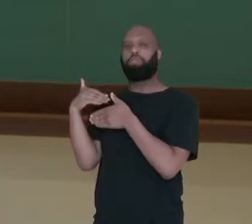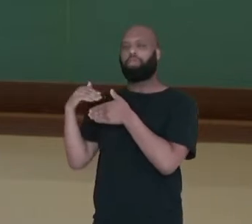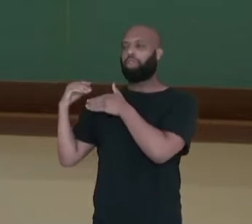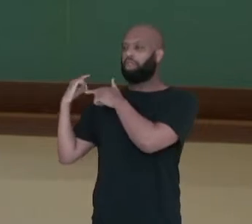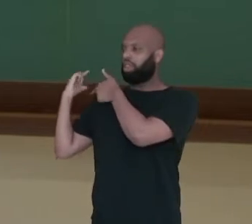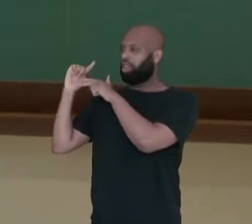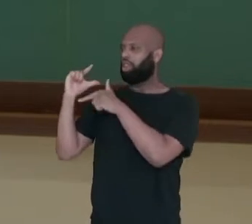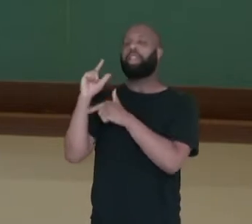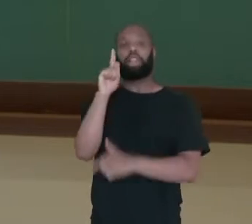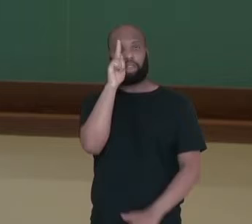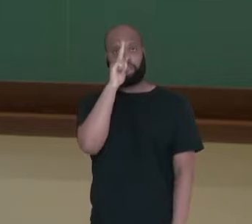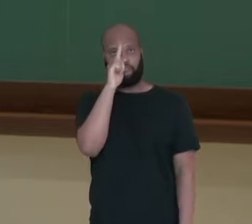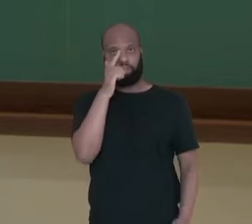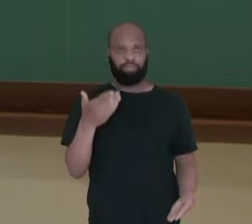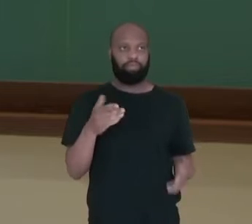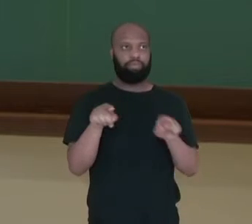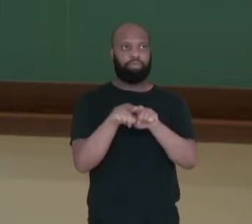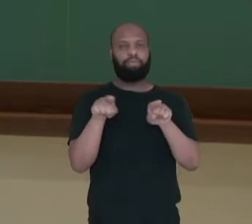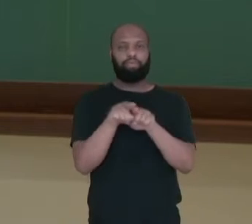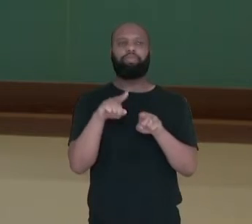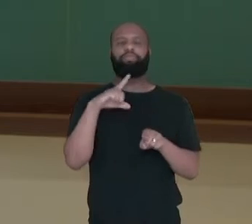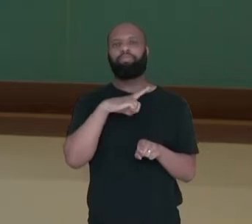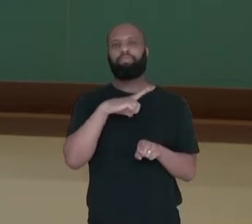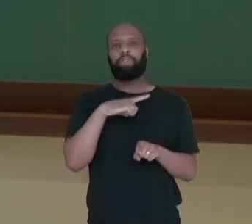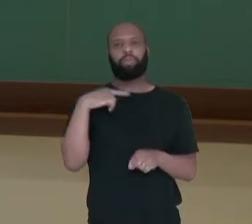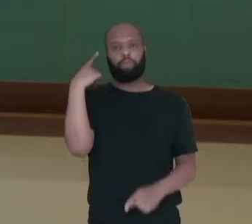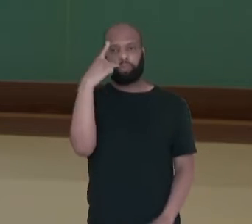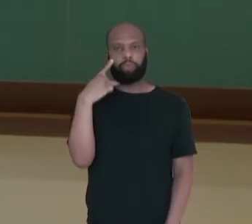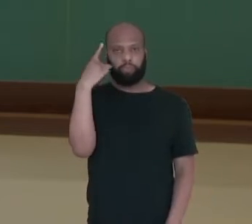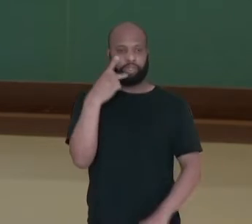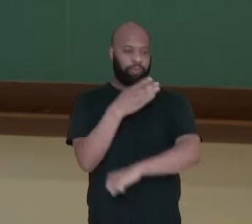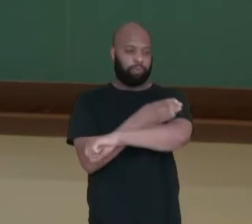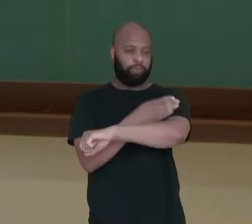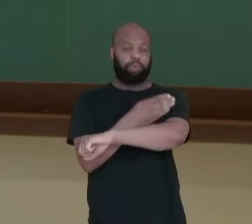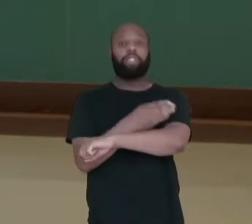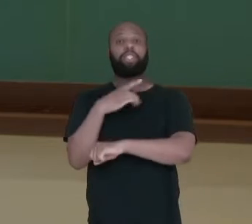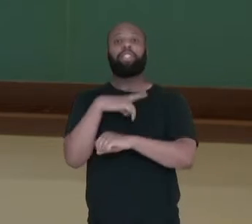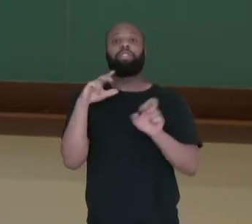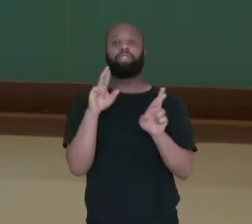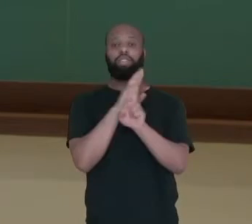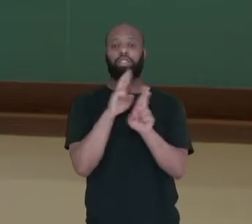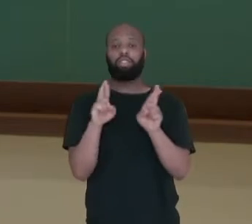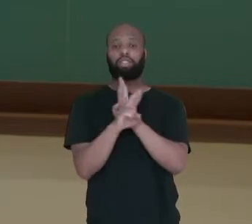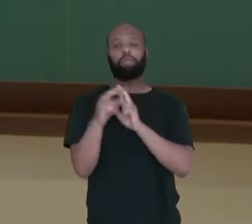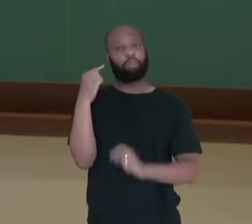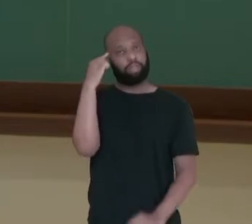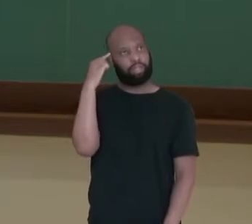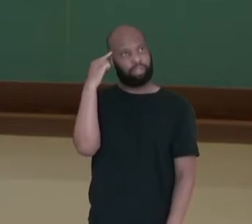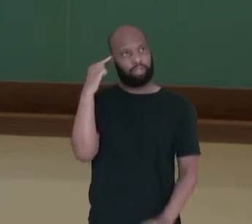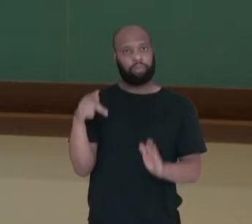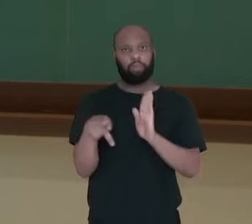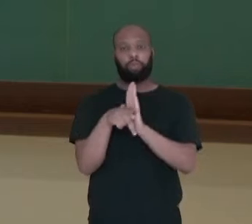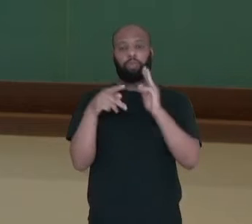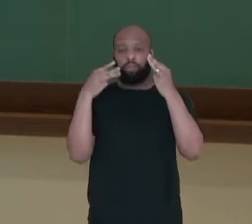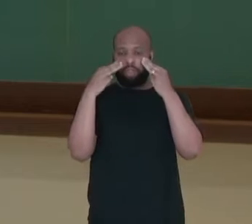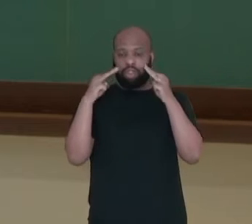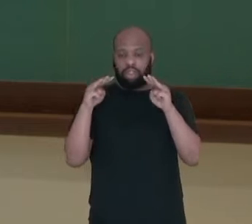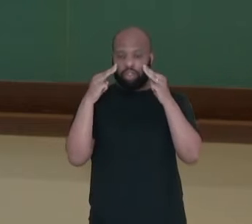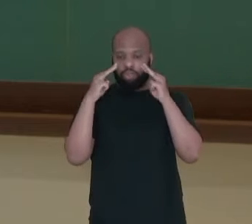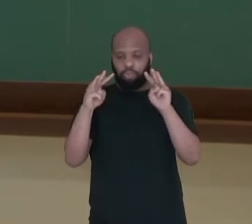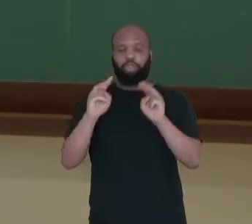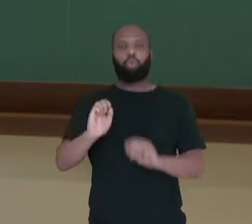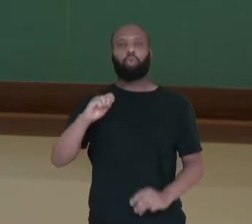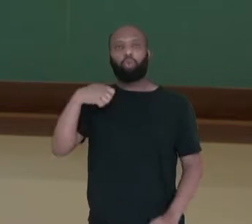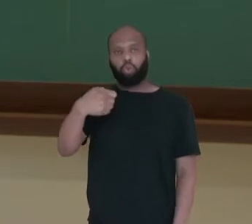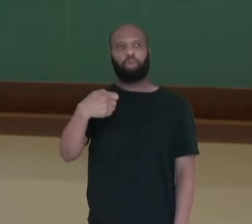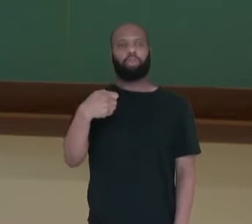clássicos gregos, até da política medieval, com relação ao pensamento de Maquiavel sobre